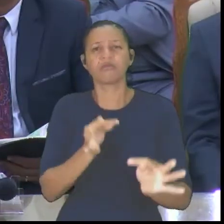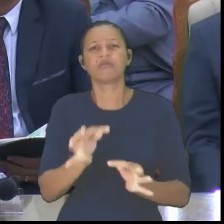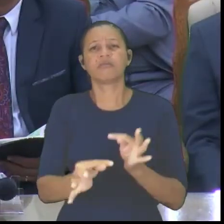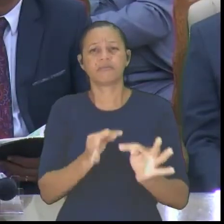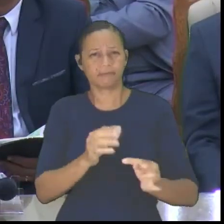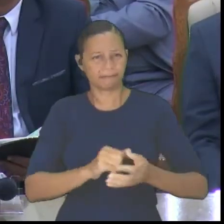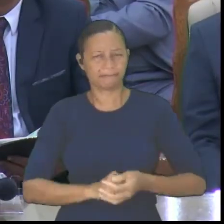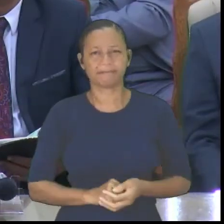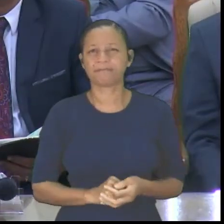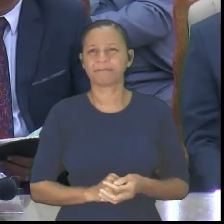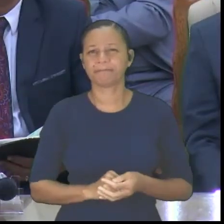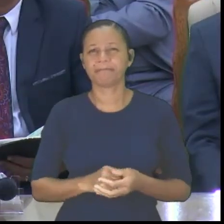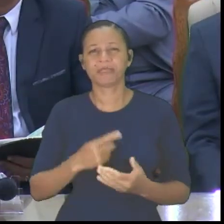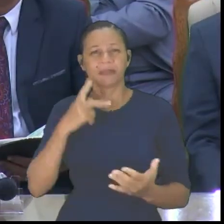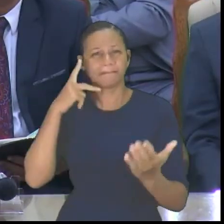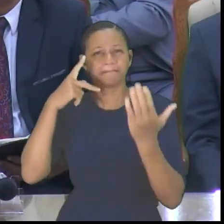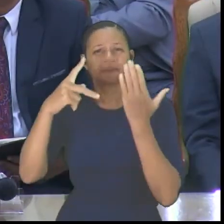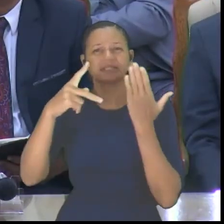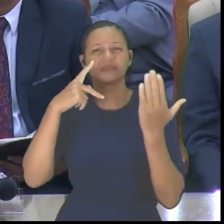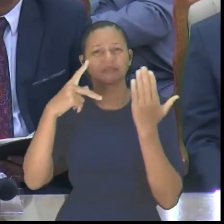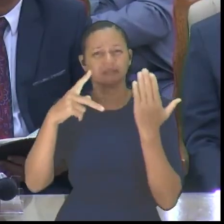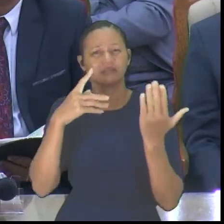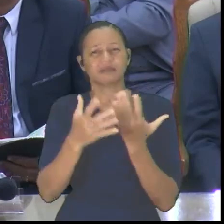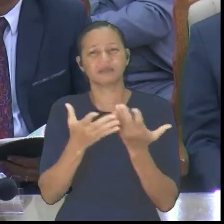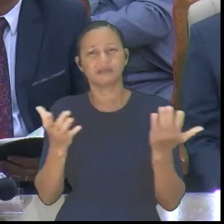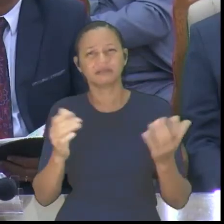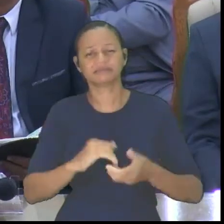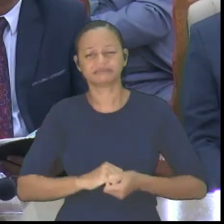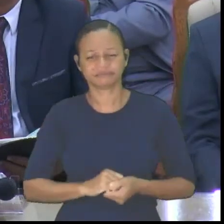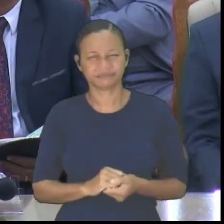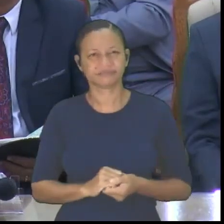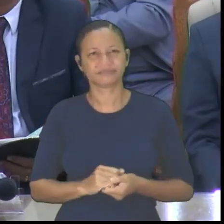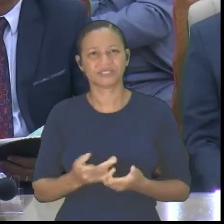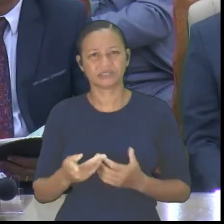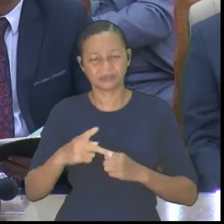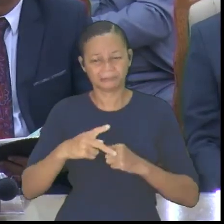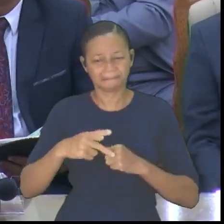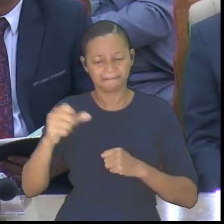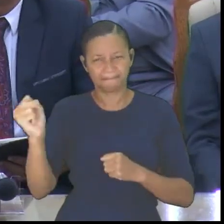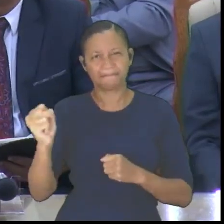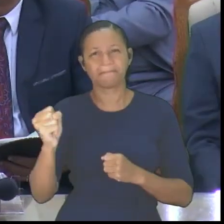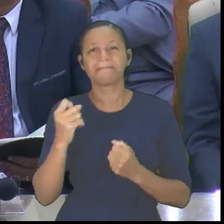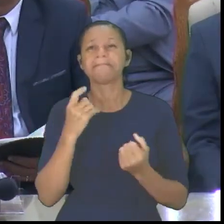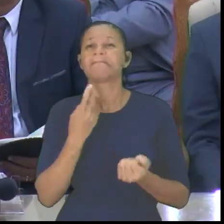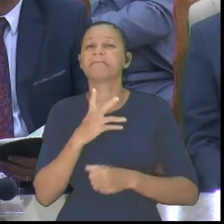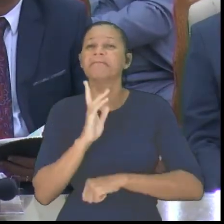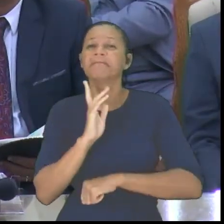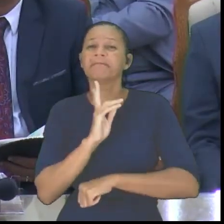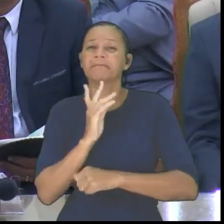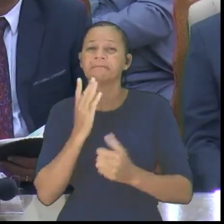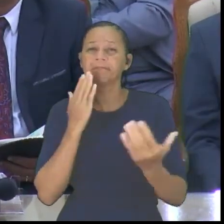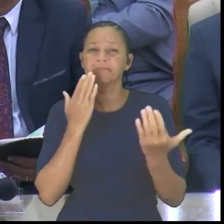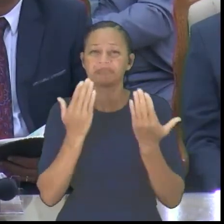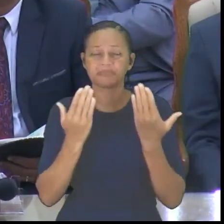psicanalista há 8 anos, fazendo uma pós agora em psicologia clínica.